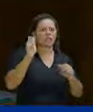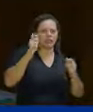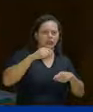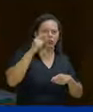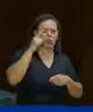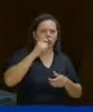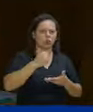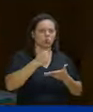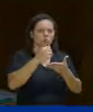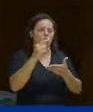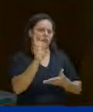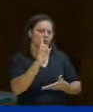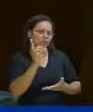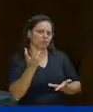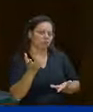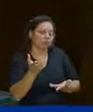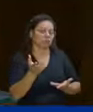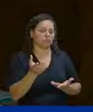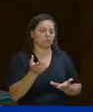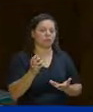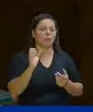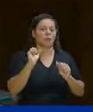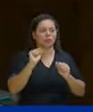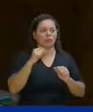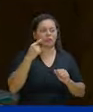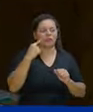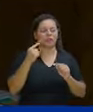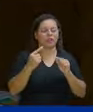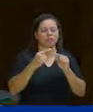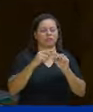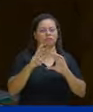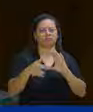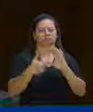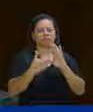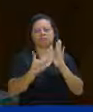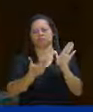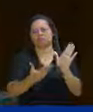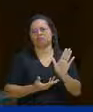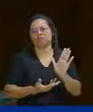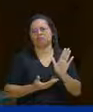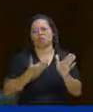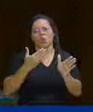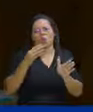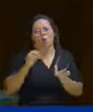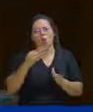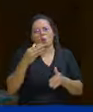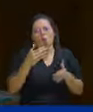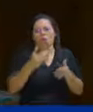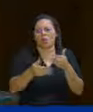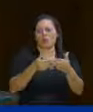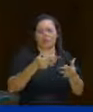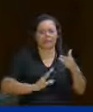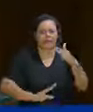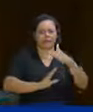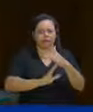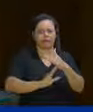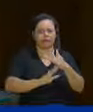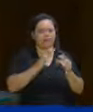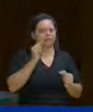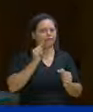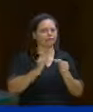relacionados exclusivamente ao processo eleitoral, sem estabelecer qualquer limite.